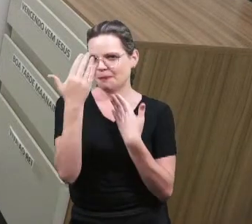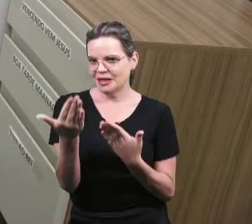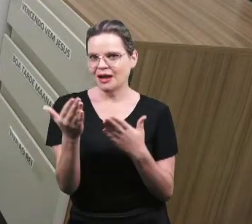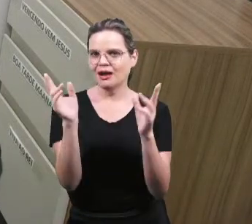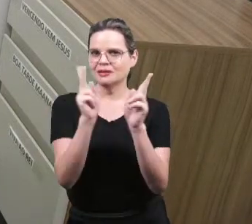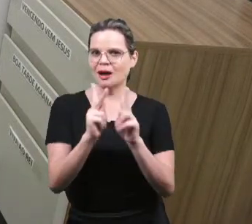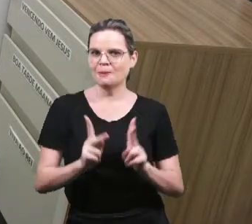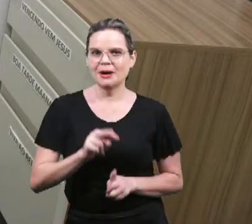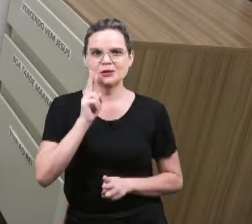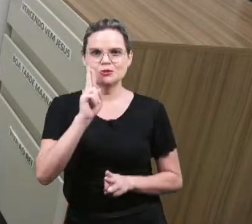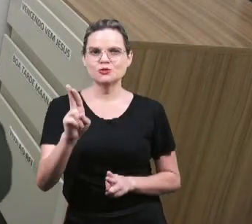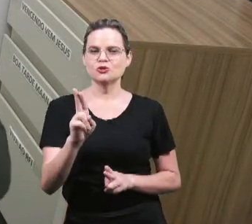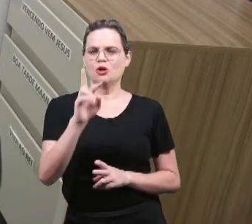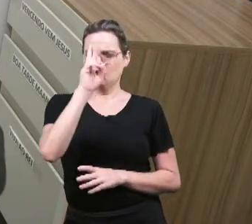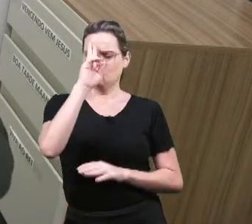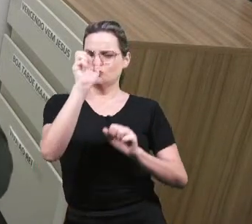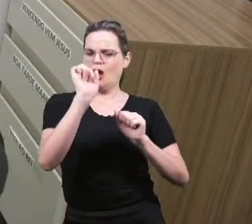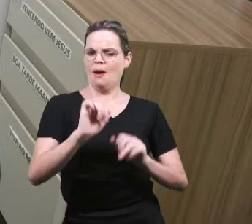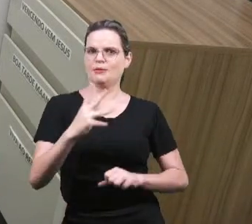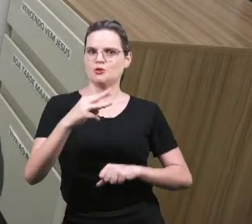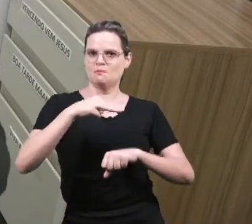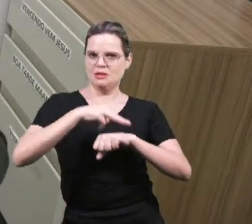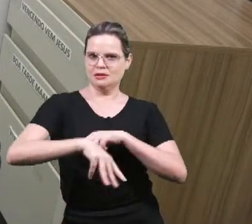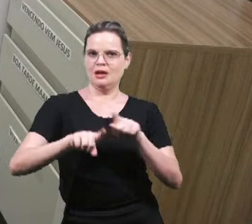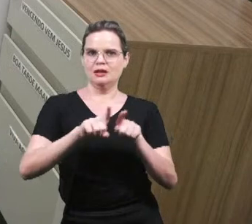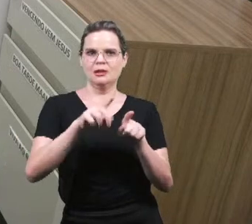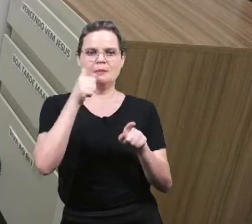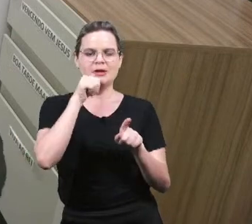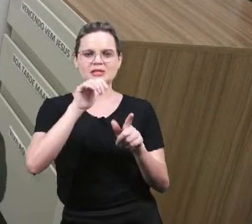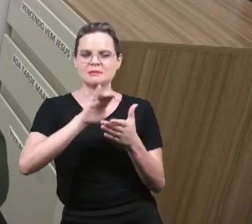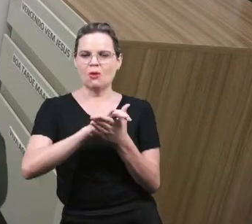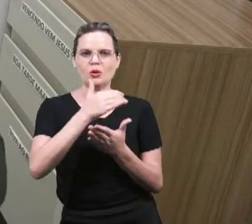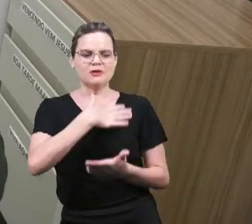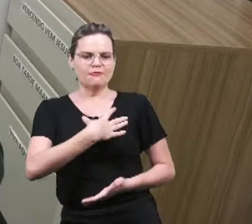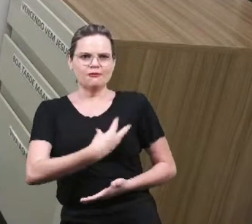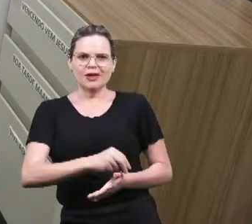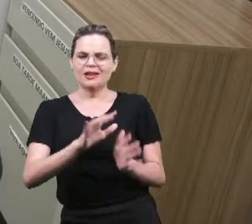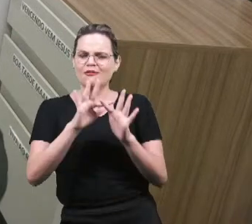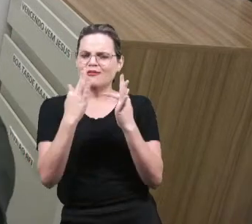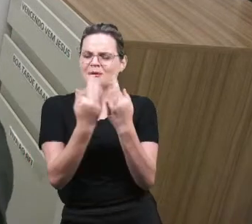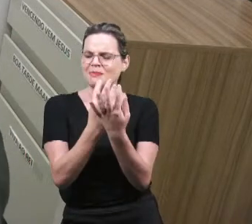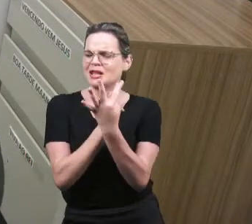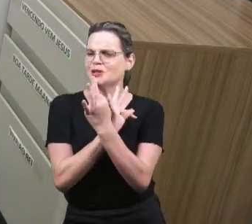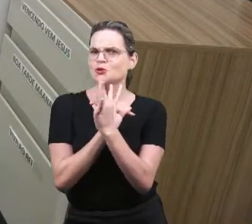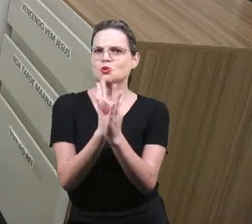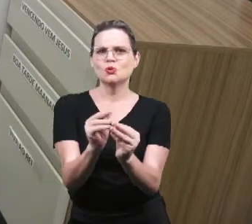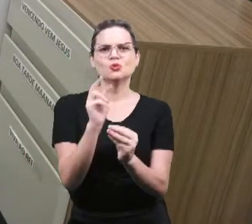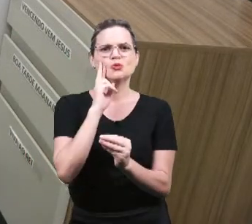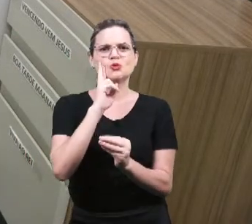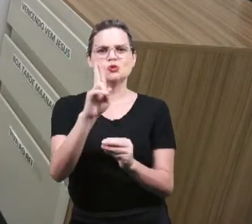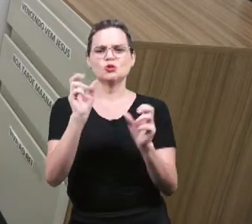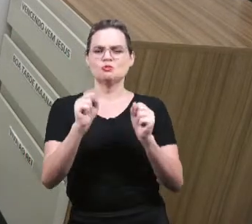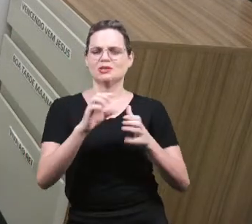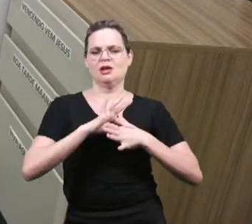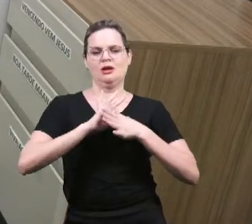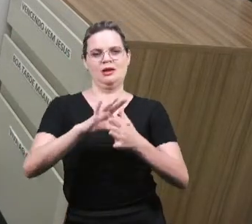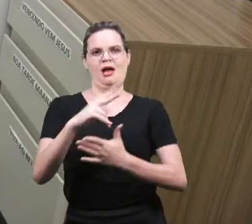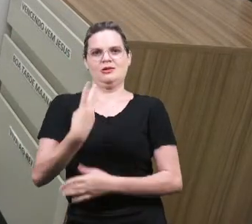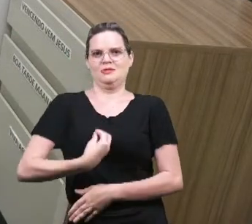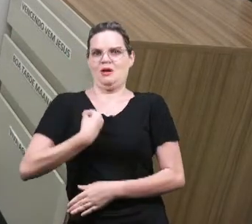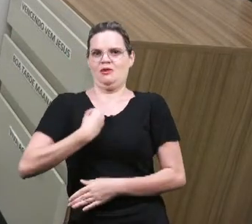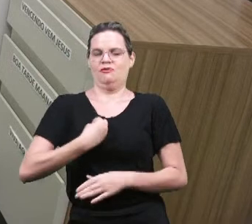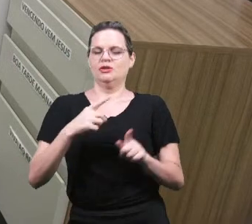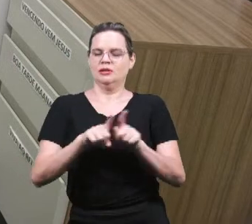que Deus abençoe seu ministério, sua esposa, sua filha, toda a sua família, que Deus continue norteando a sua vida e